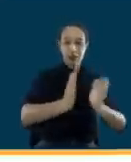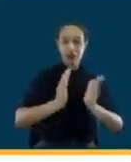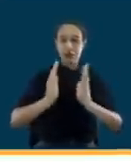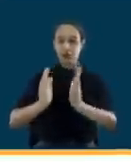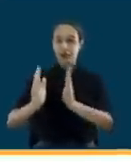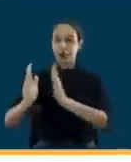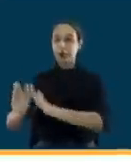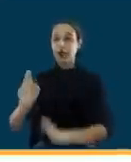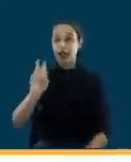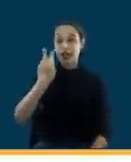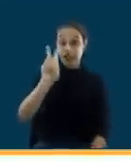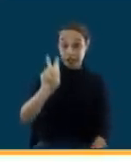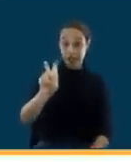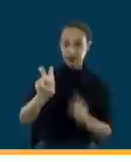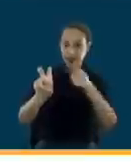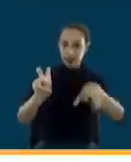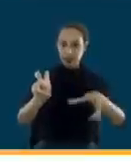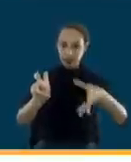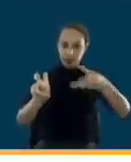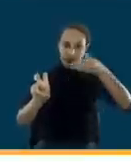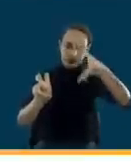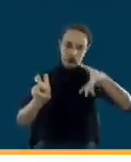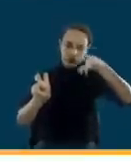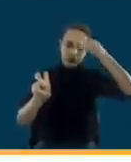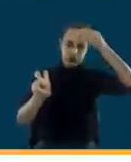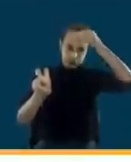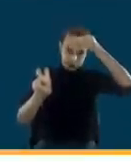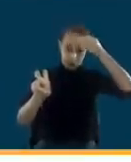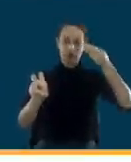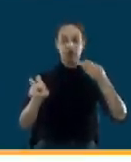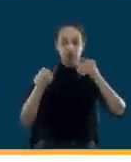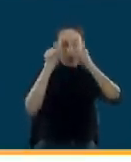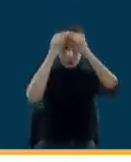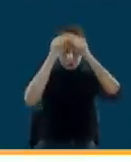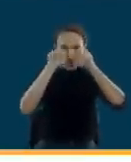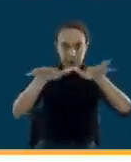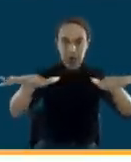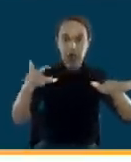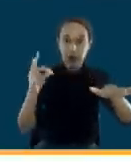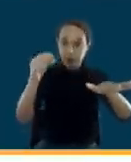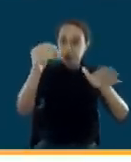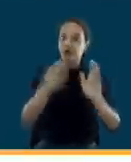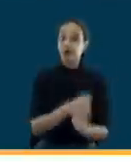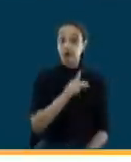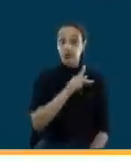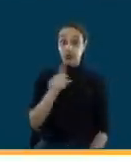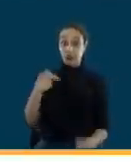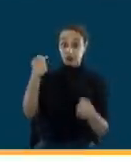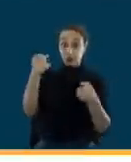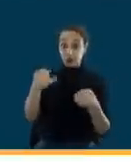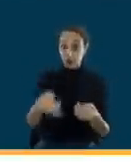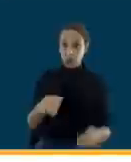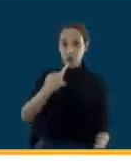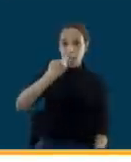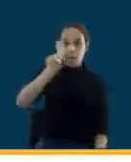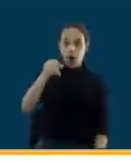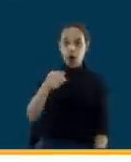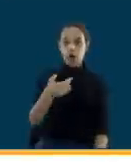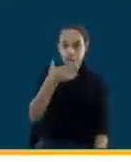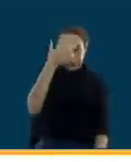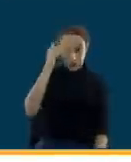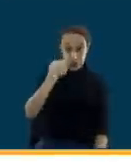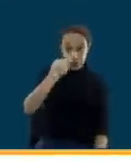gente precisa lembrar, né? O presidente falou que foram mais de 1.000 pessoas inscritas e 200 selecionados.